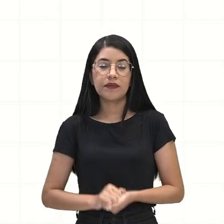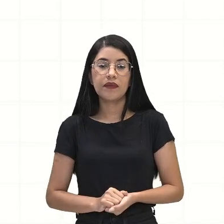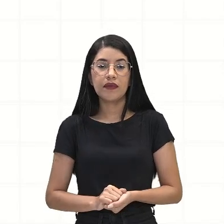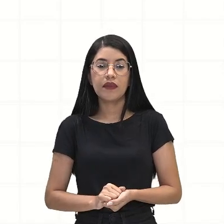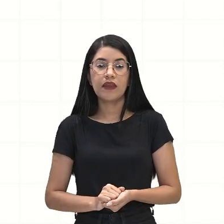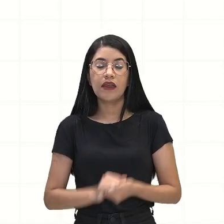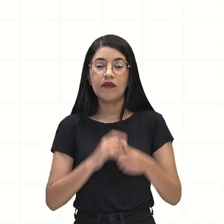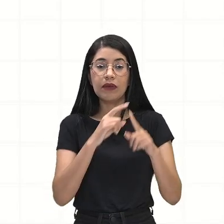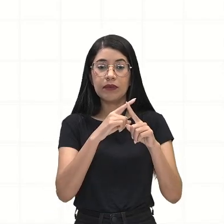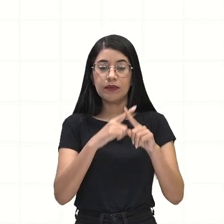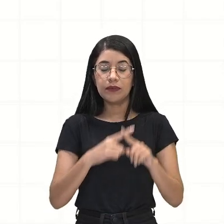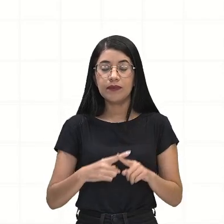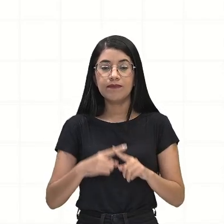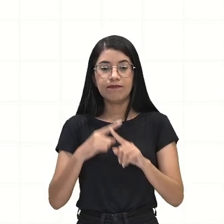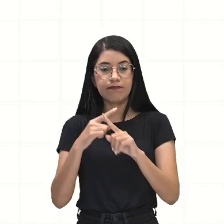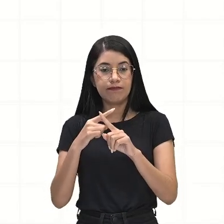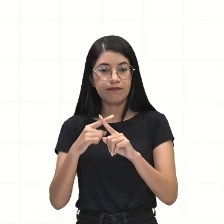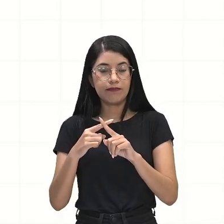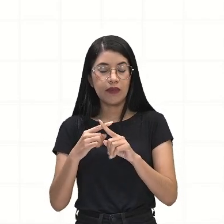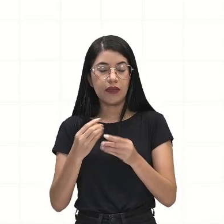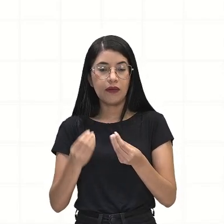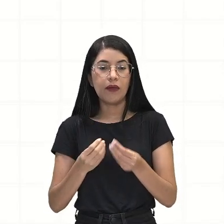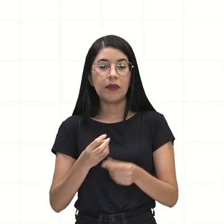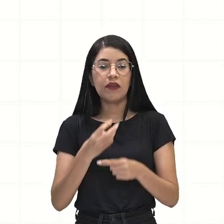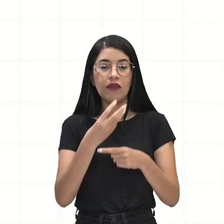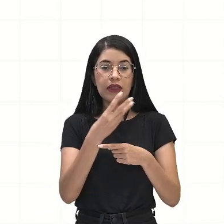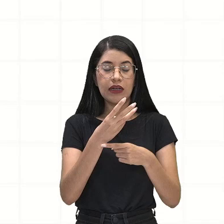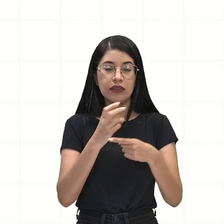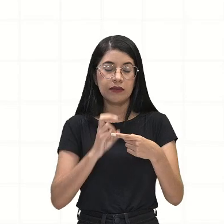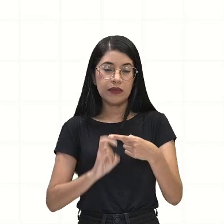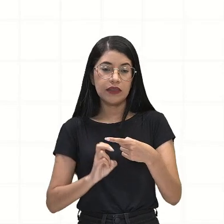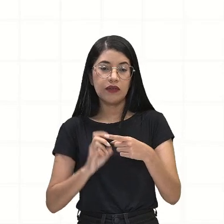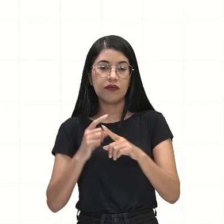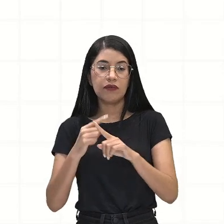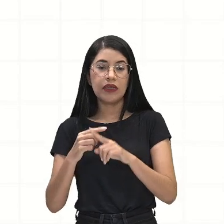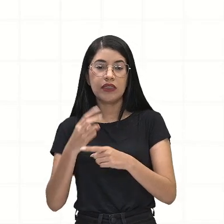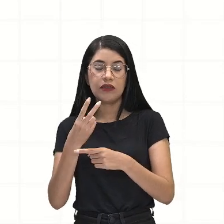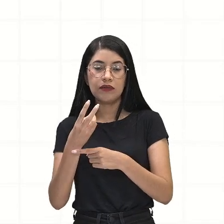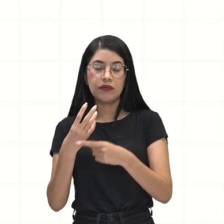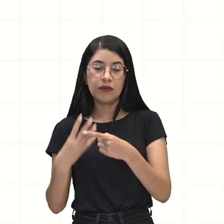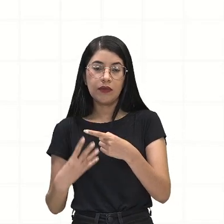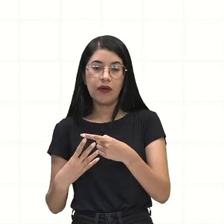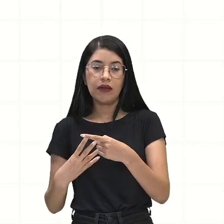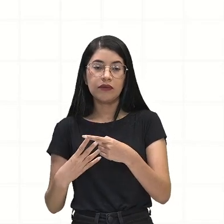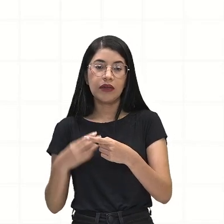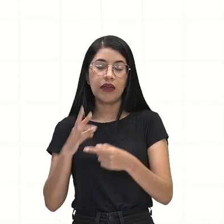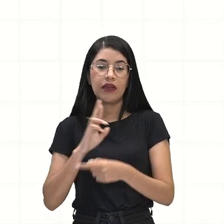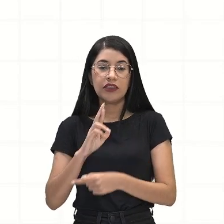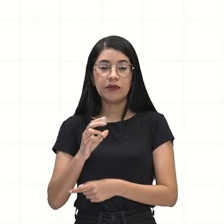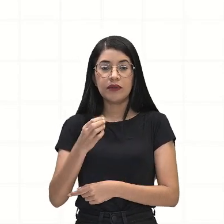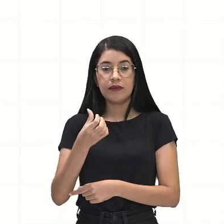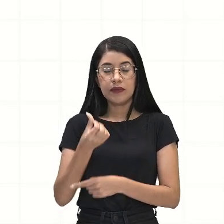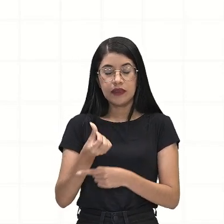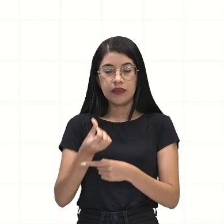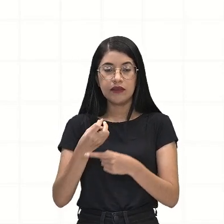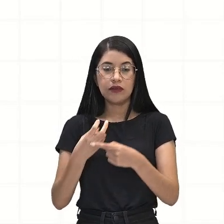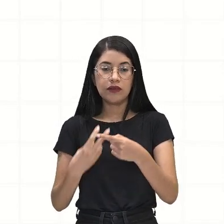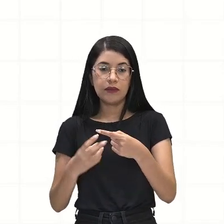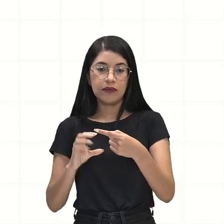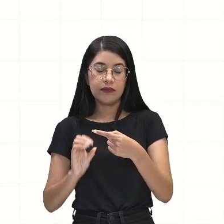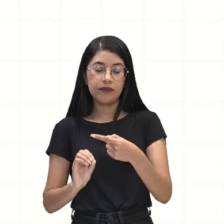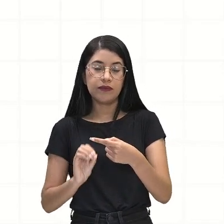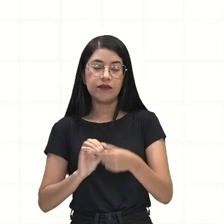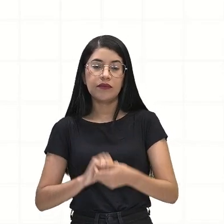aqui esses 2 eventos, né? Então, aqui seria 6 sobre 20. Então, evento dependente